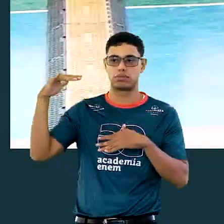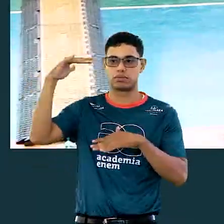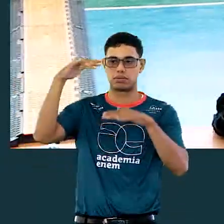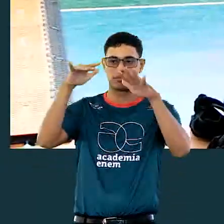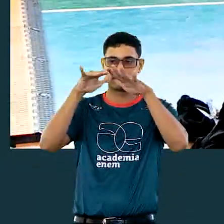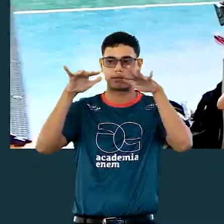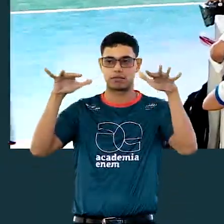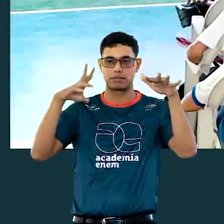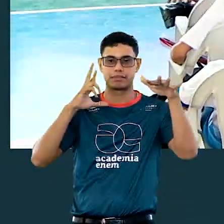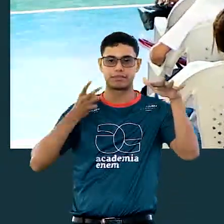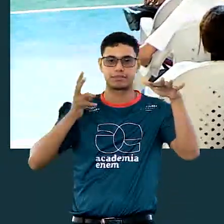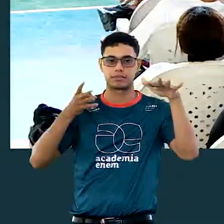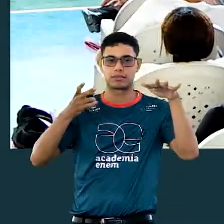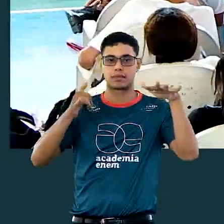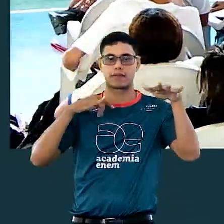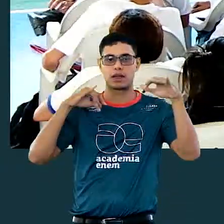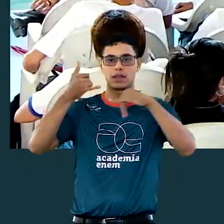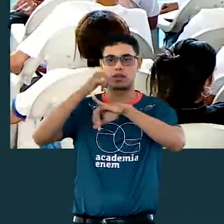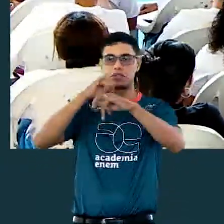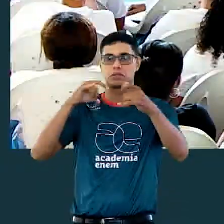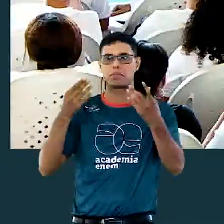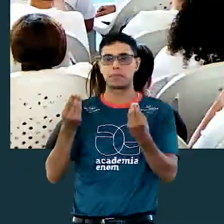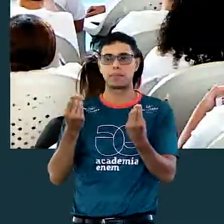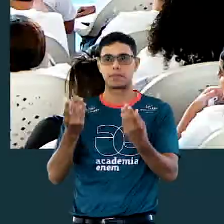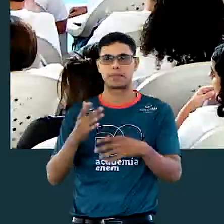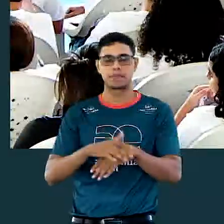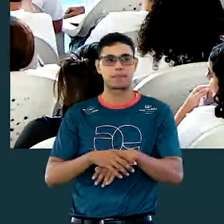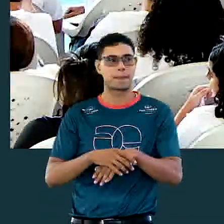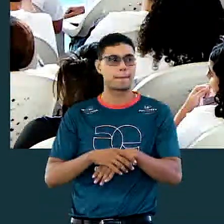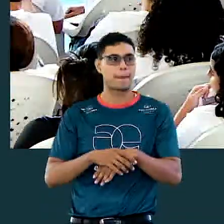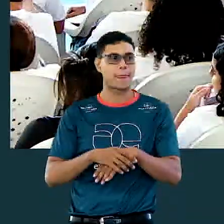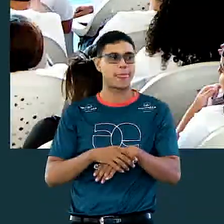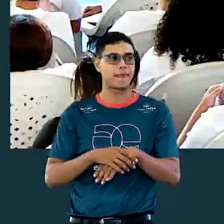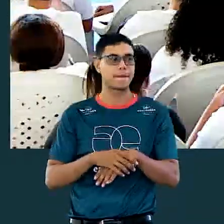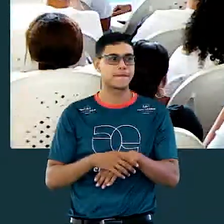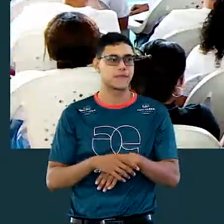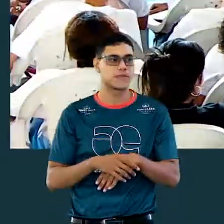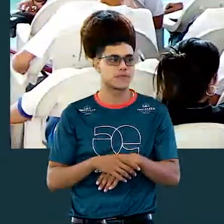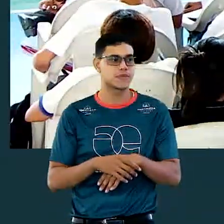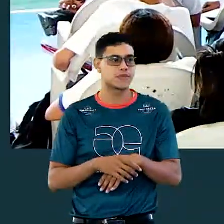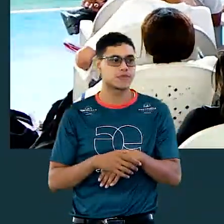cima, energeticamente ela vai servir de quê? Bora, pessoal, diga para mim.